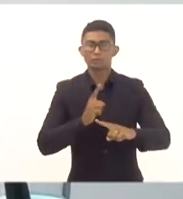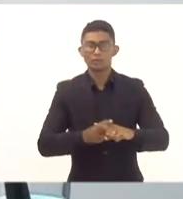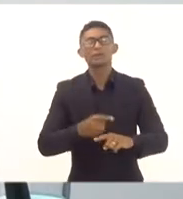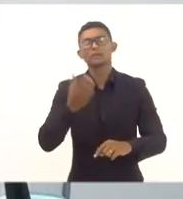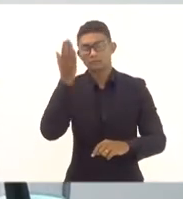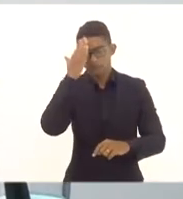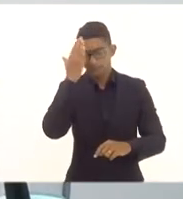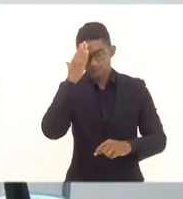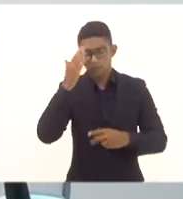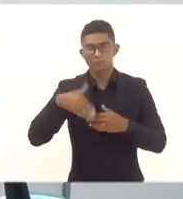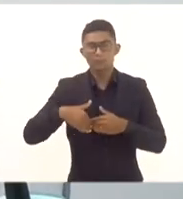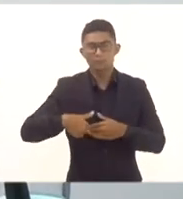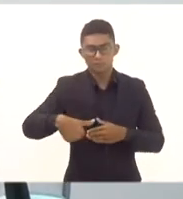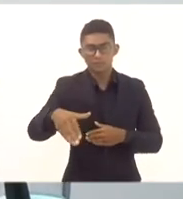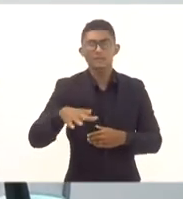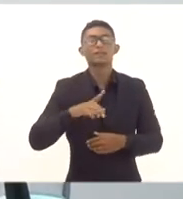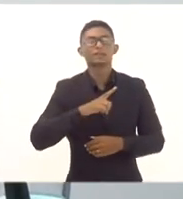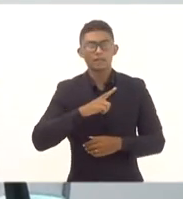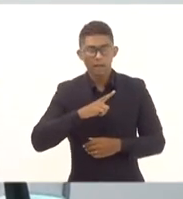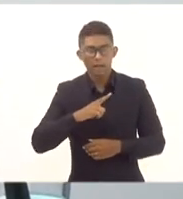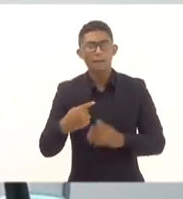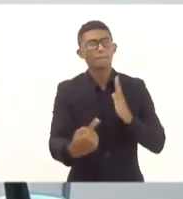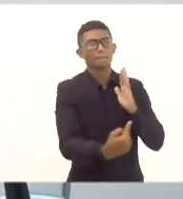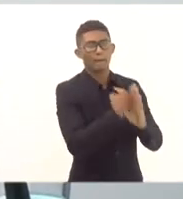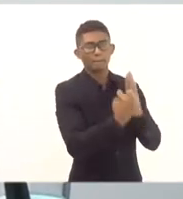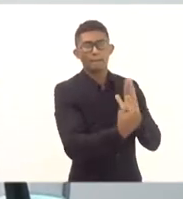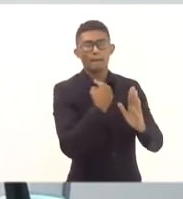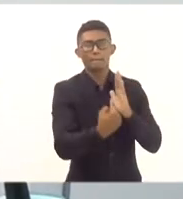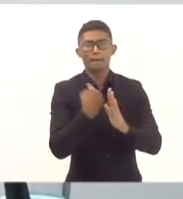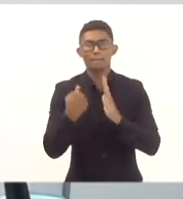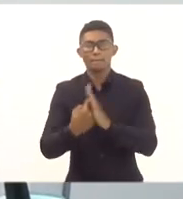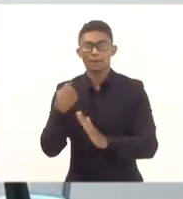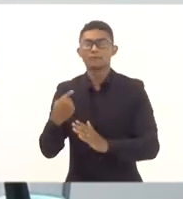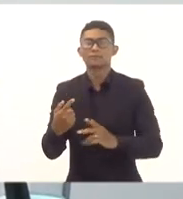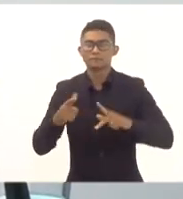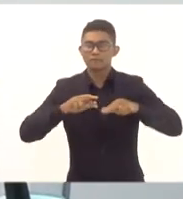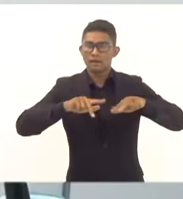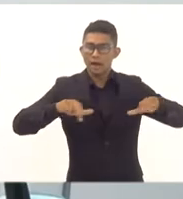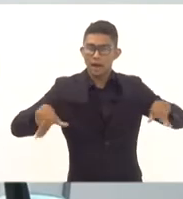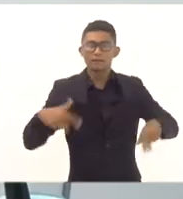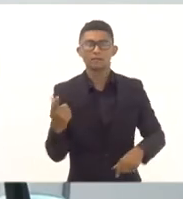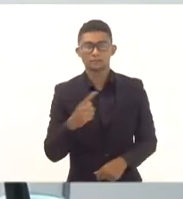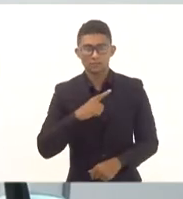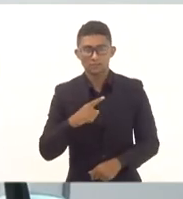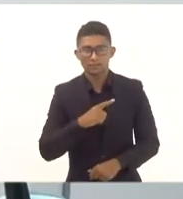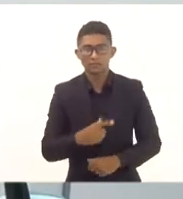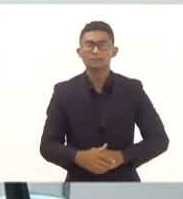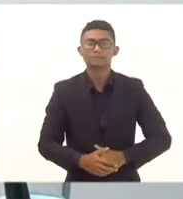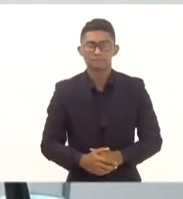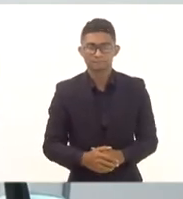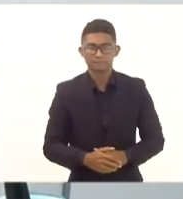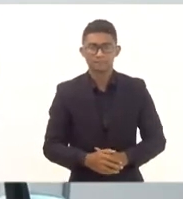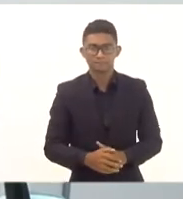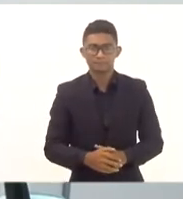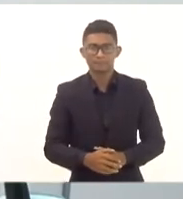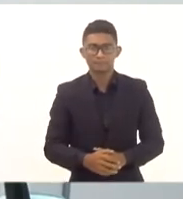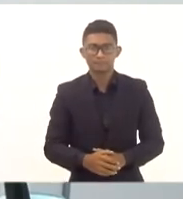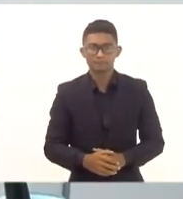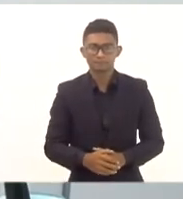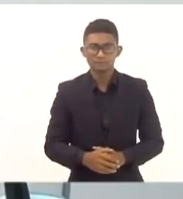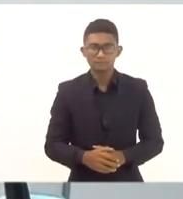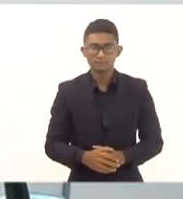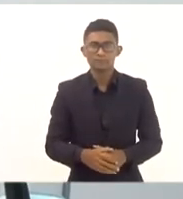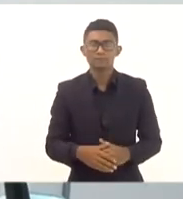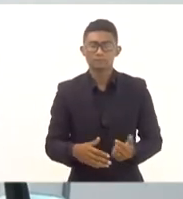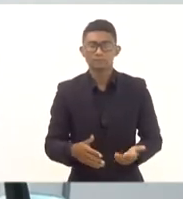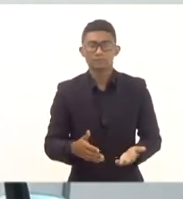perguntas vão vão ir nesse caminho né vão ser vão ser organizados a partir das dificuldades